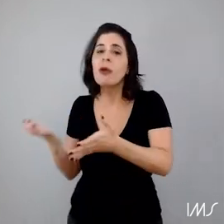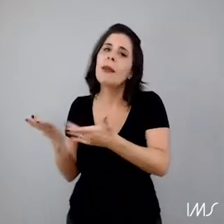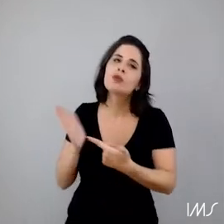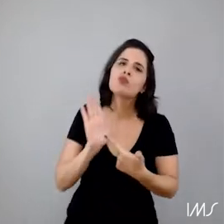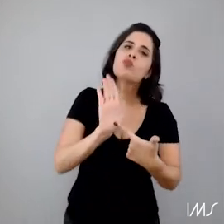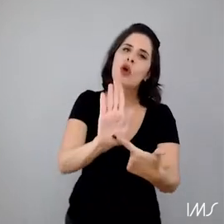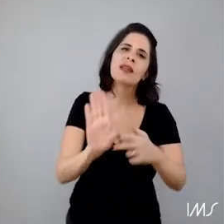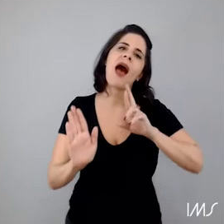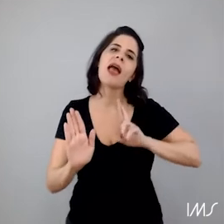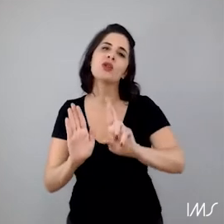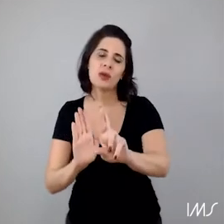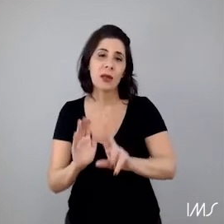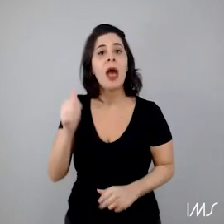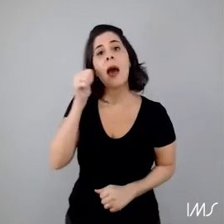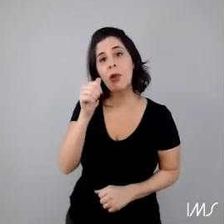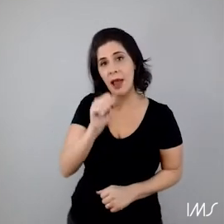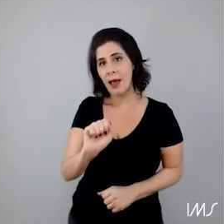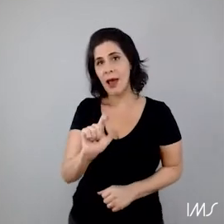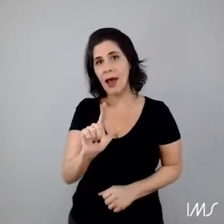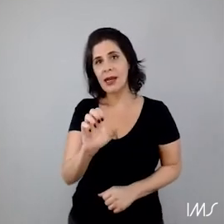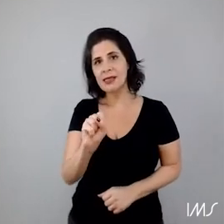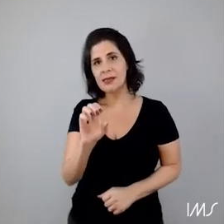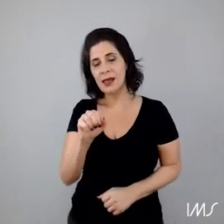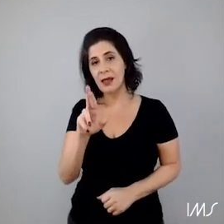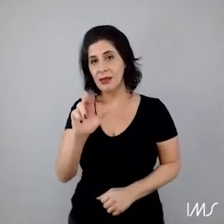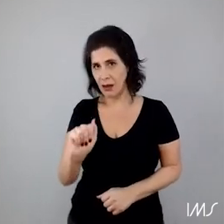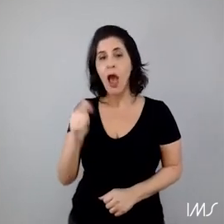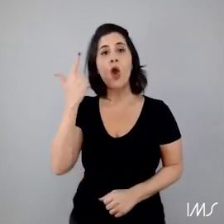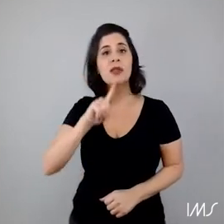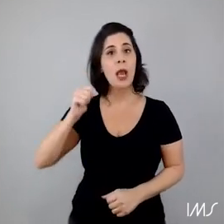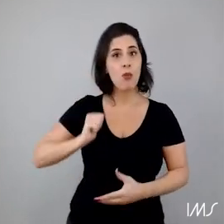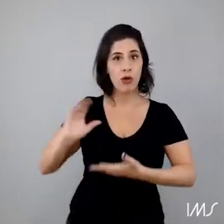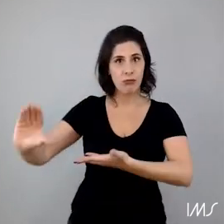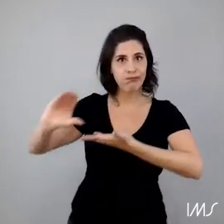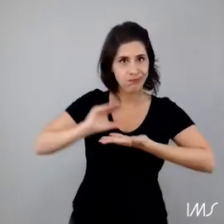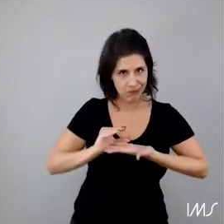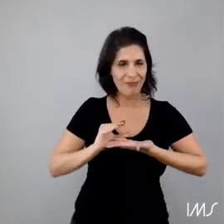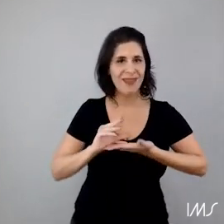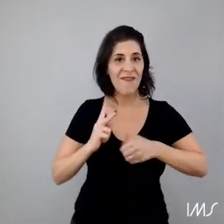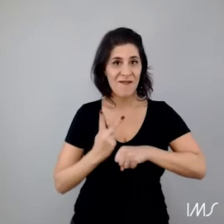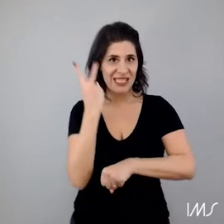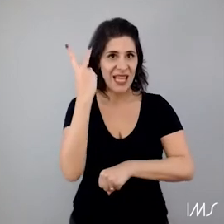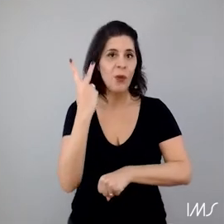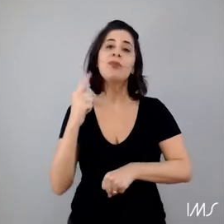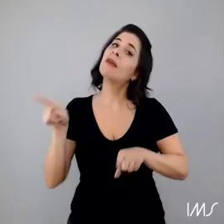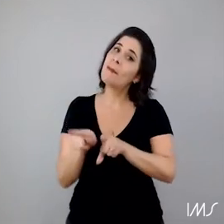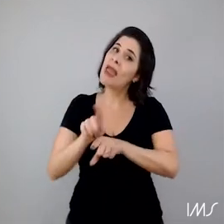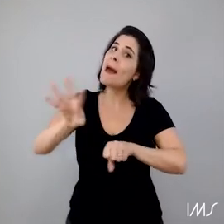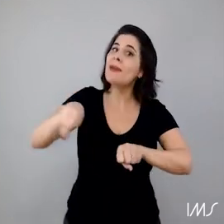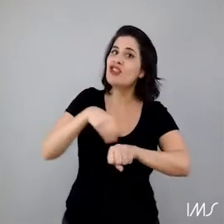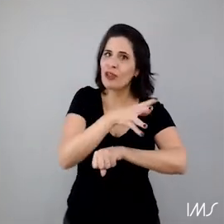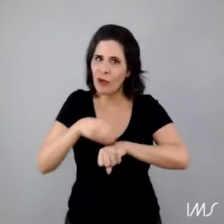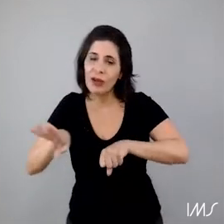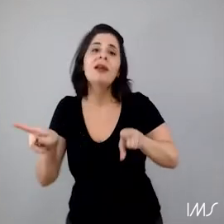por Alessandra Vanucci, que foi vencedora dessa bolsa, e amplificar a discussão, trazendo diversas vozes para olhar, discutir